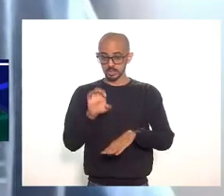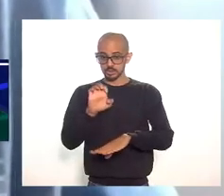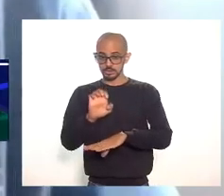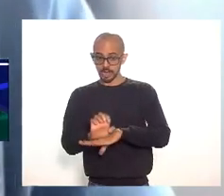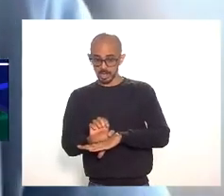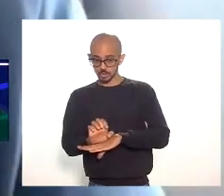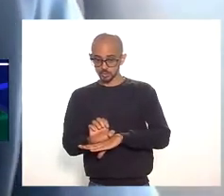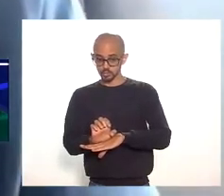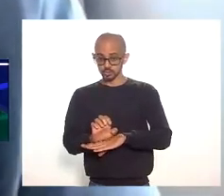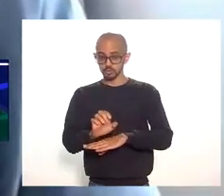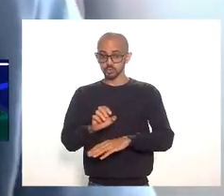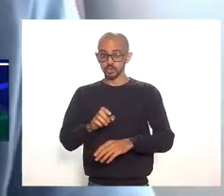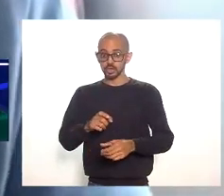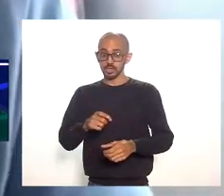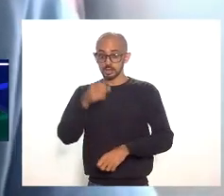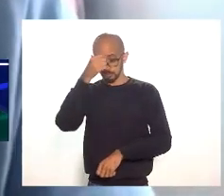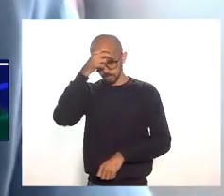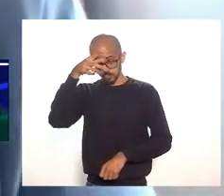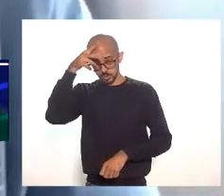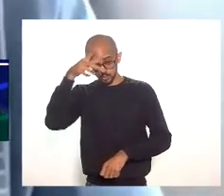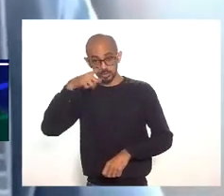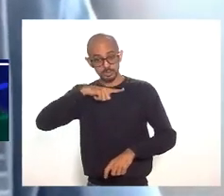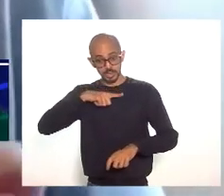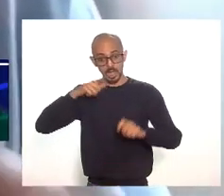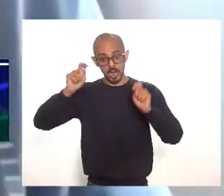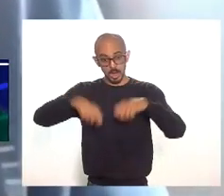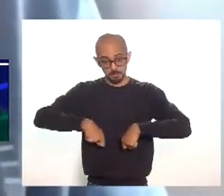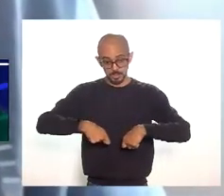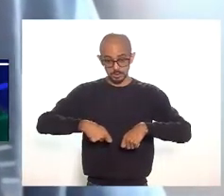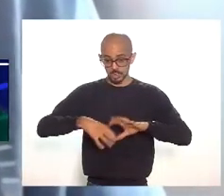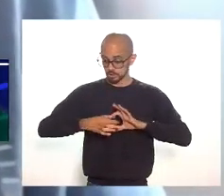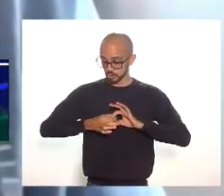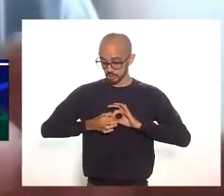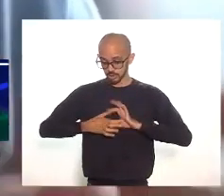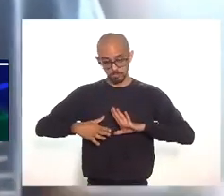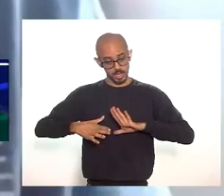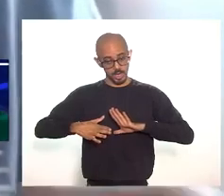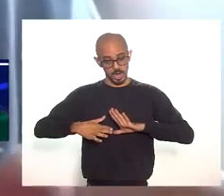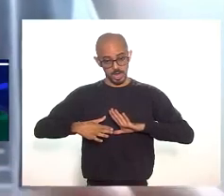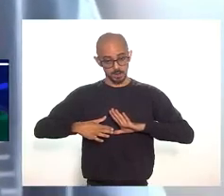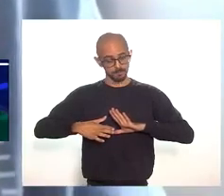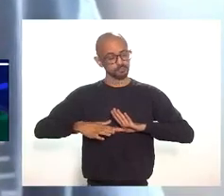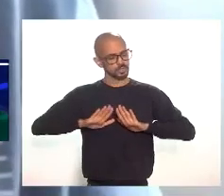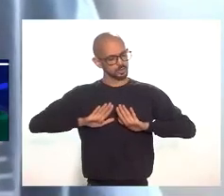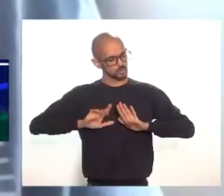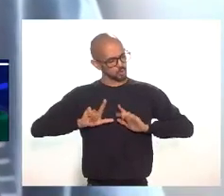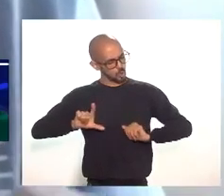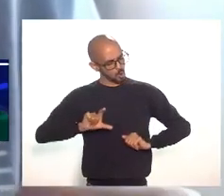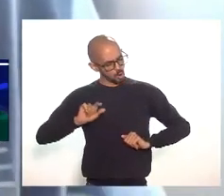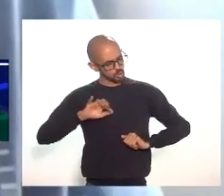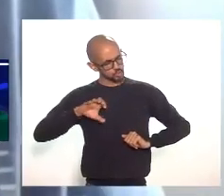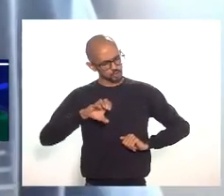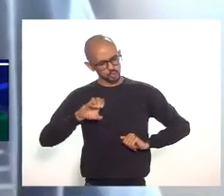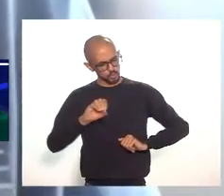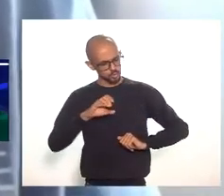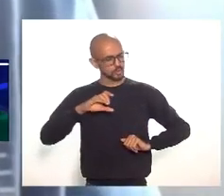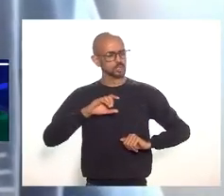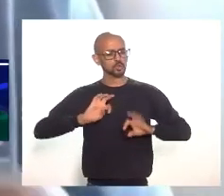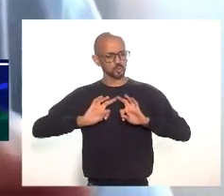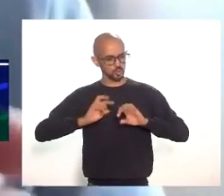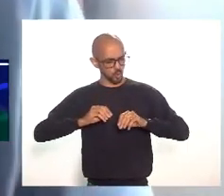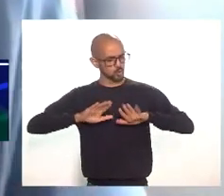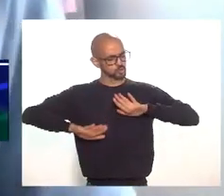municípios têm o poder tanto de liberar, claro, com os cuidados devidos, algumas